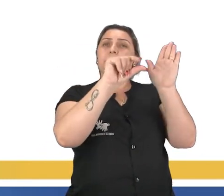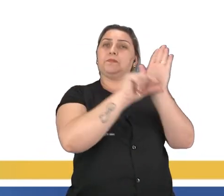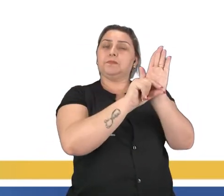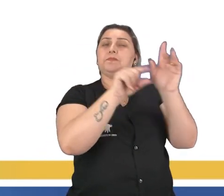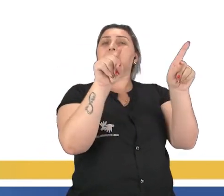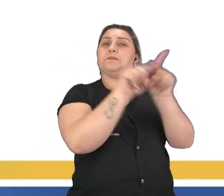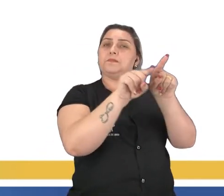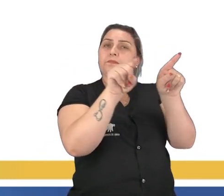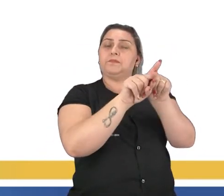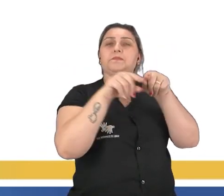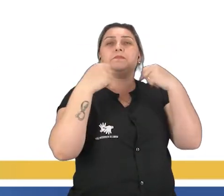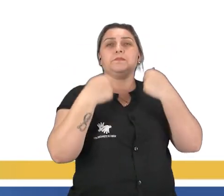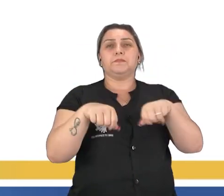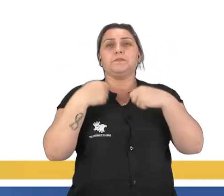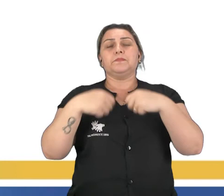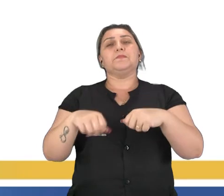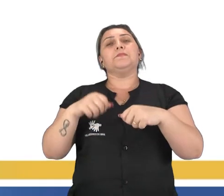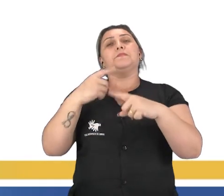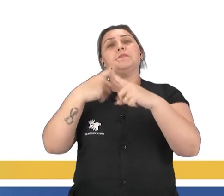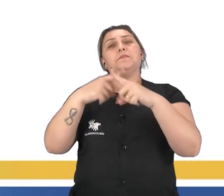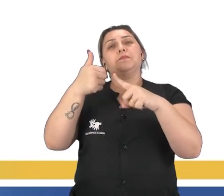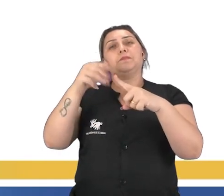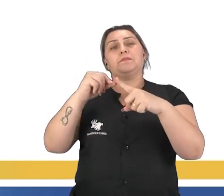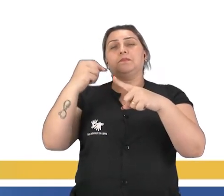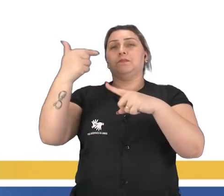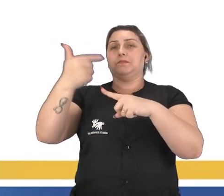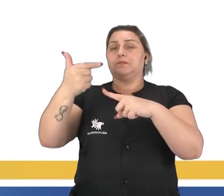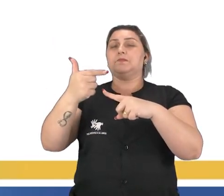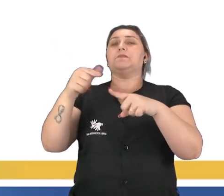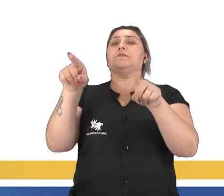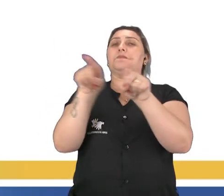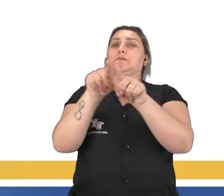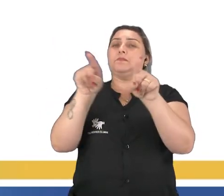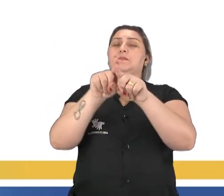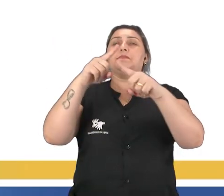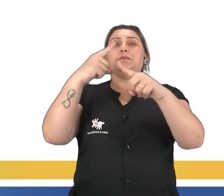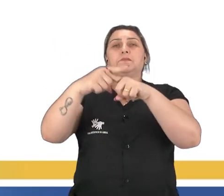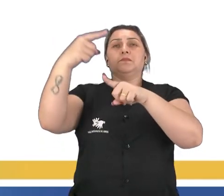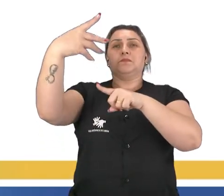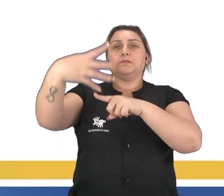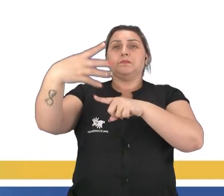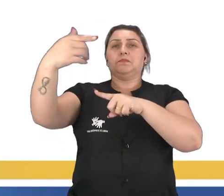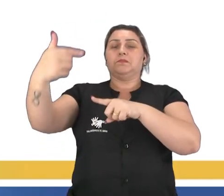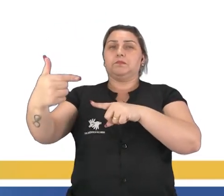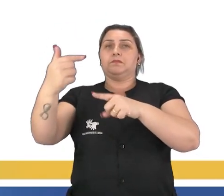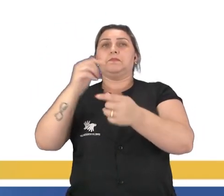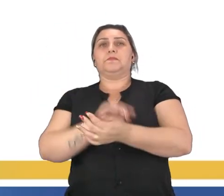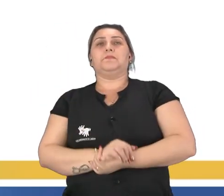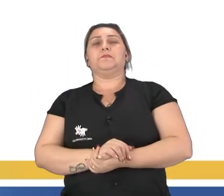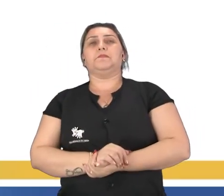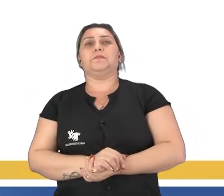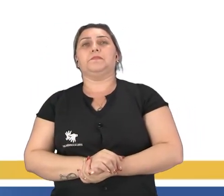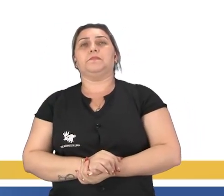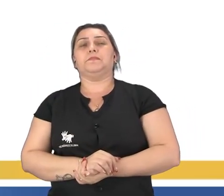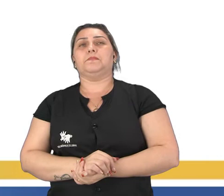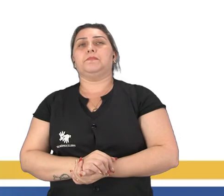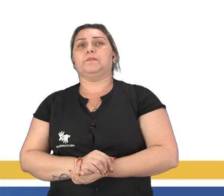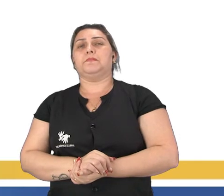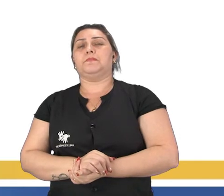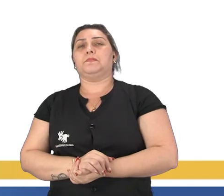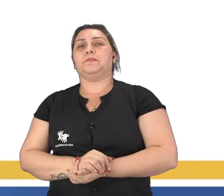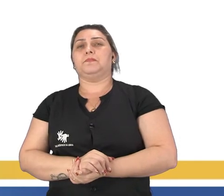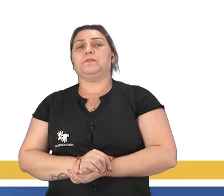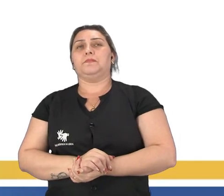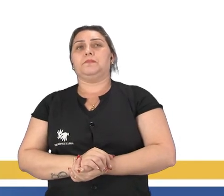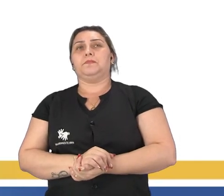numerador também. Como eu multipliquei o 10 por 2, eu também vou multiplicar o 4 por 2. E a mesma coisa eu fiz embaixo. Para